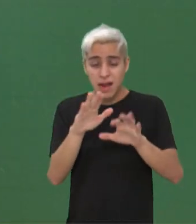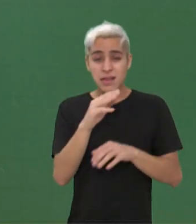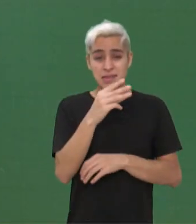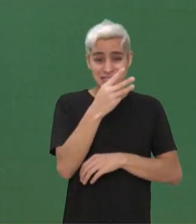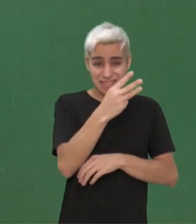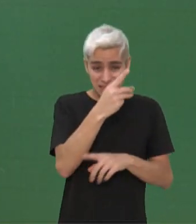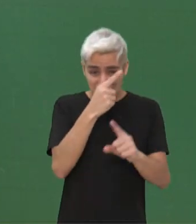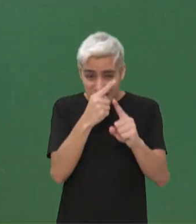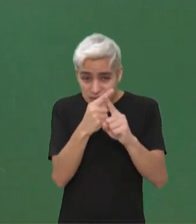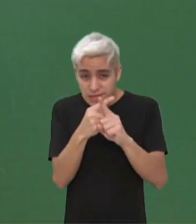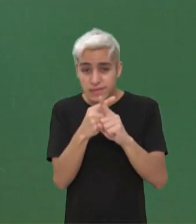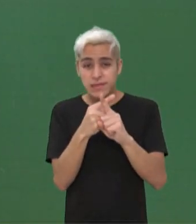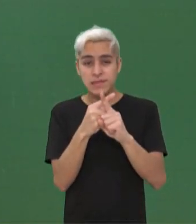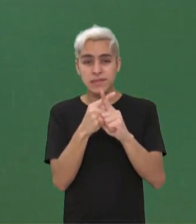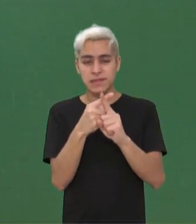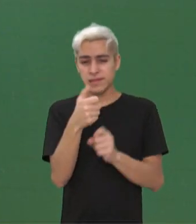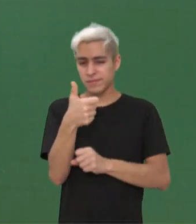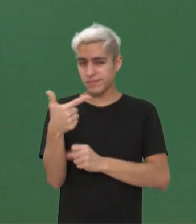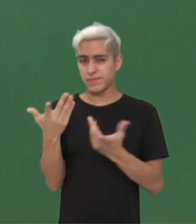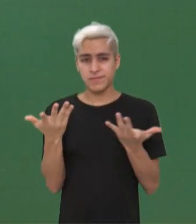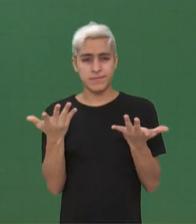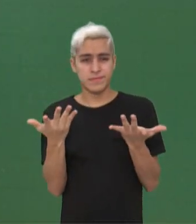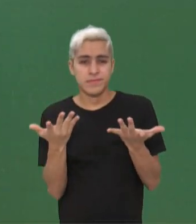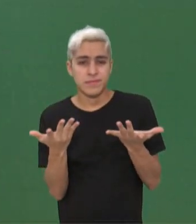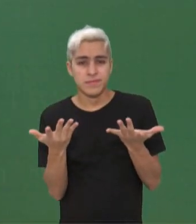3 vezes 12,